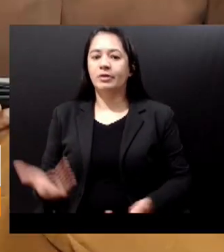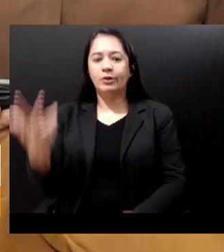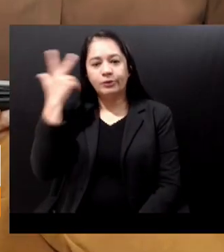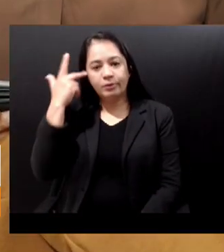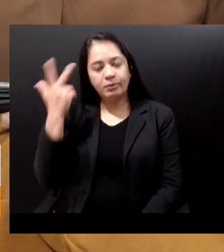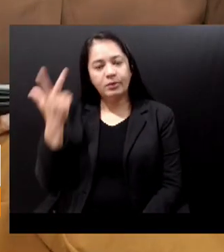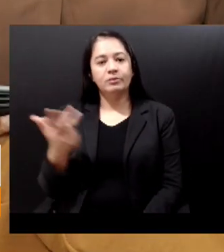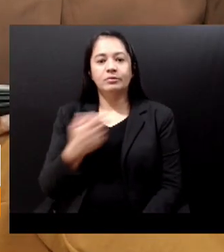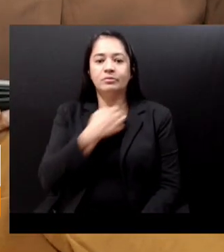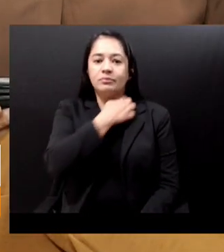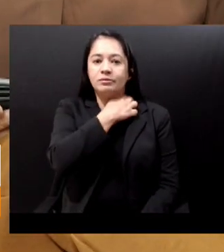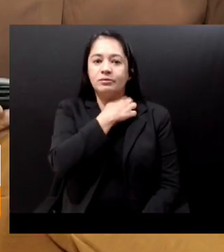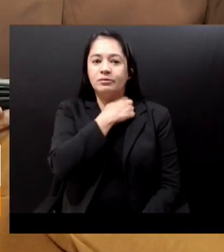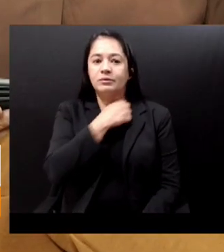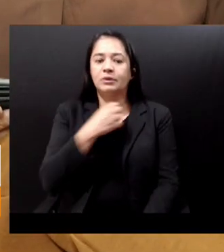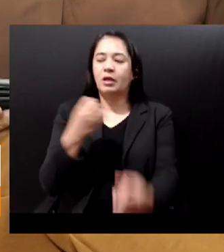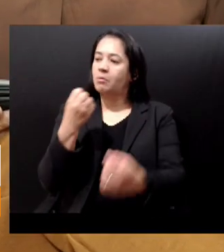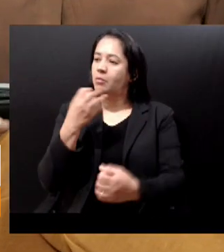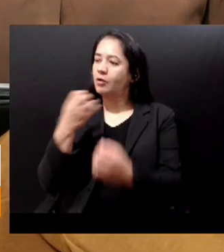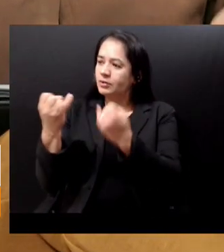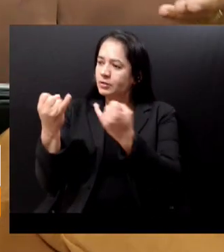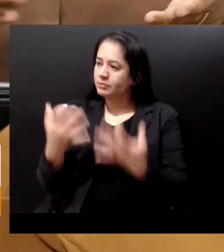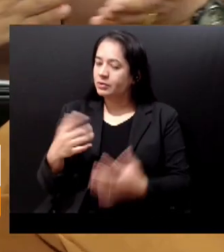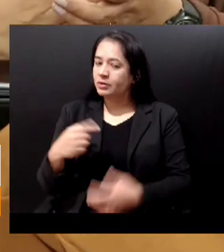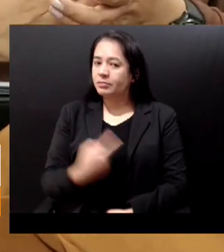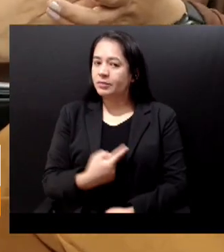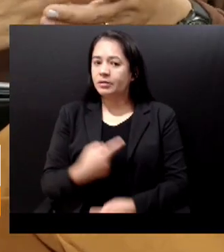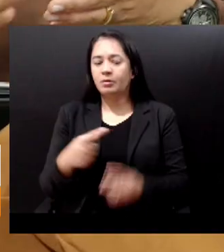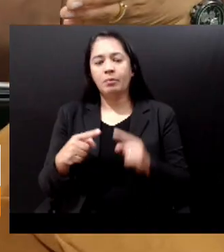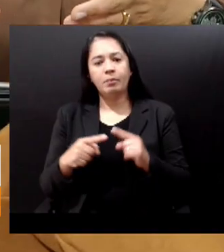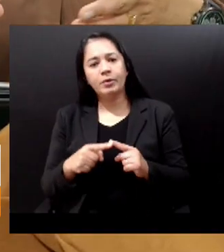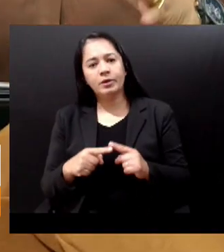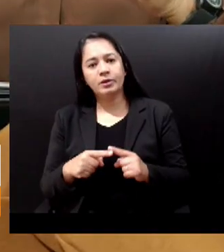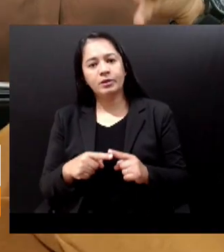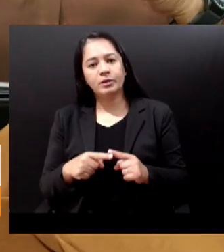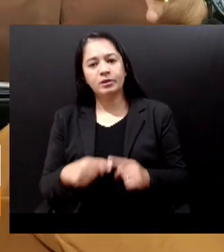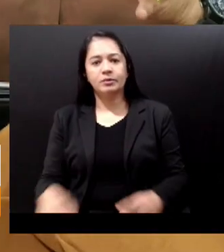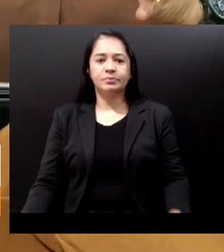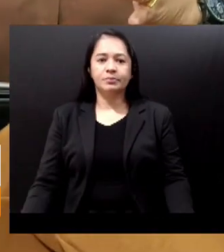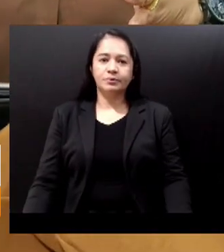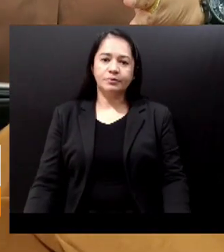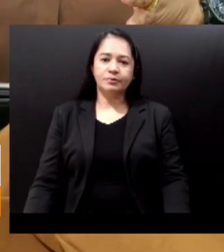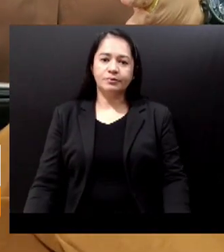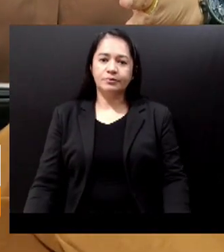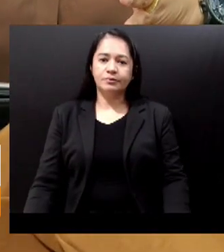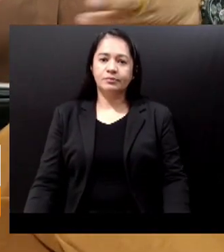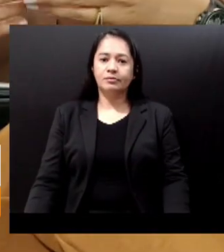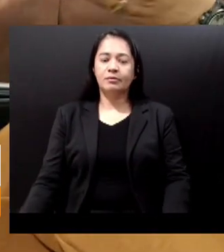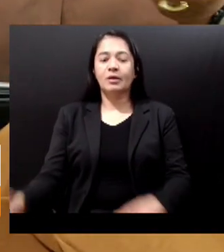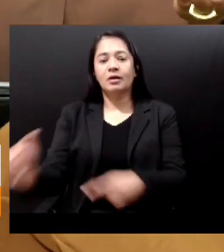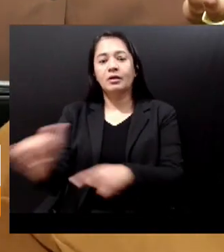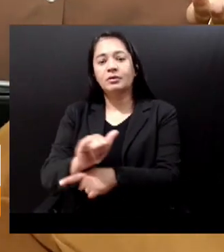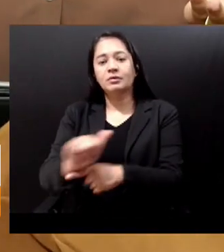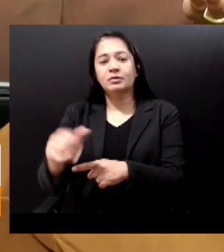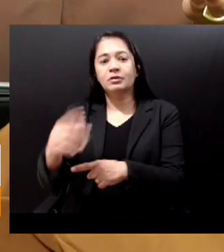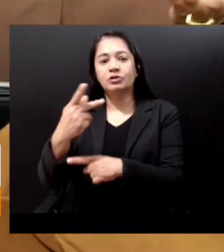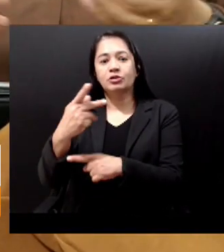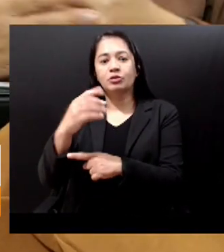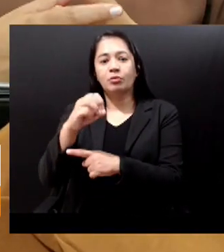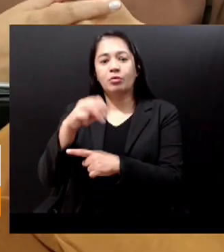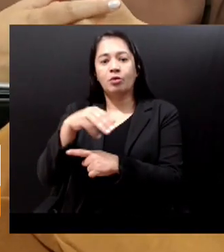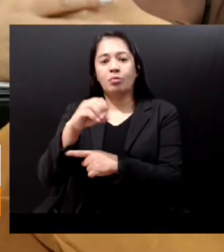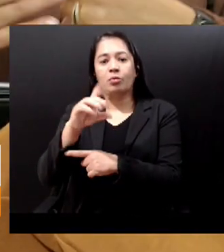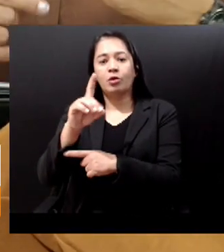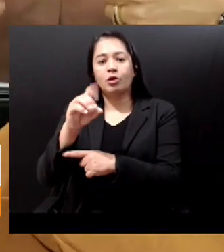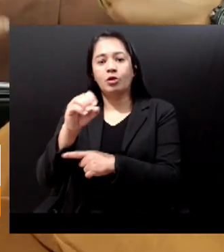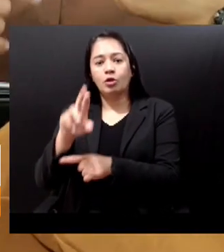você trazer esse pensamento, porque, igual a técnica de Pomodoro traz um descanso entre as atividades. E o descanso, né, a